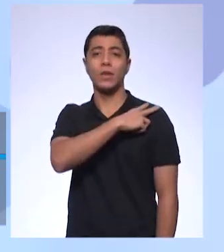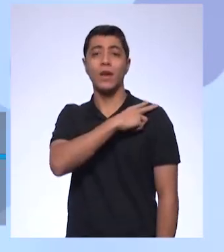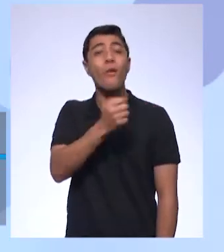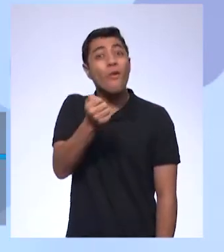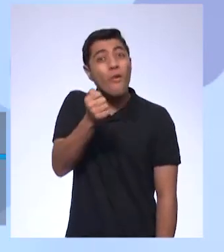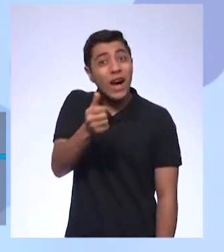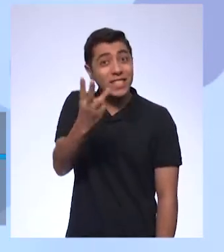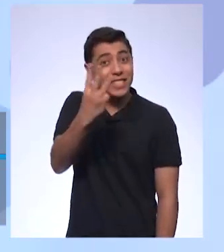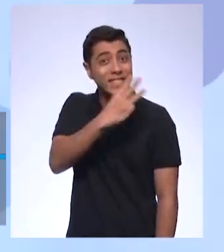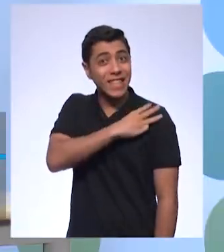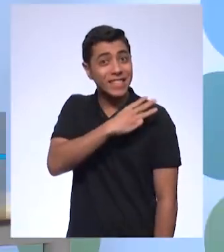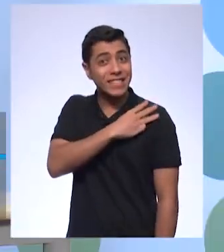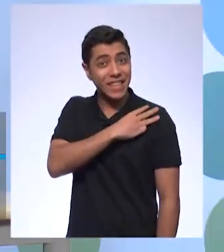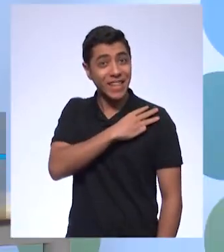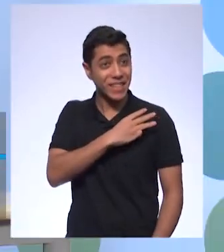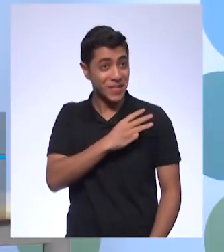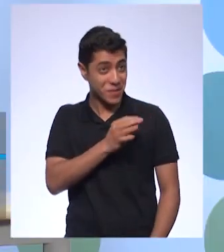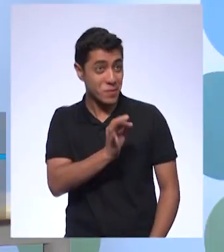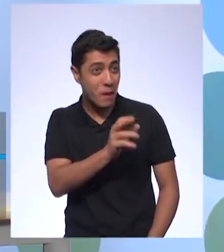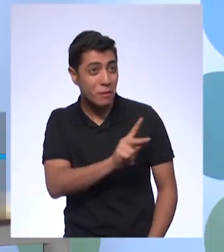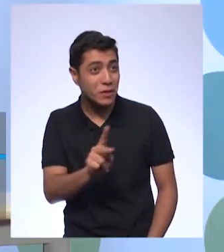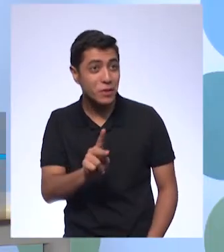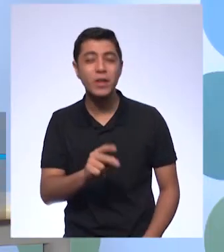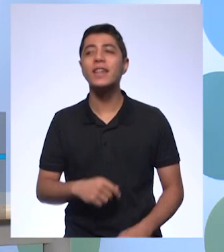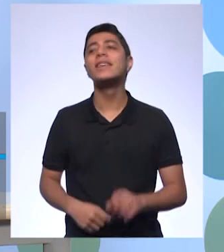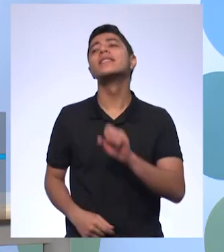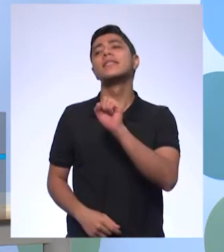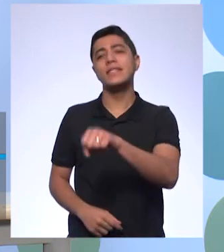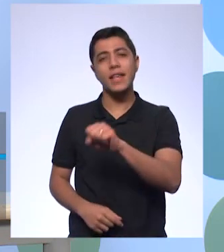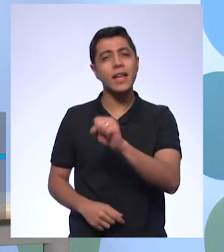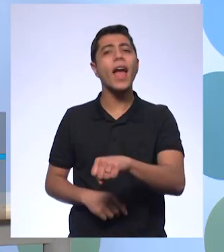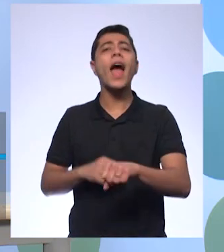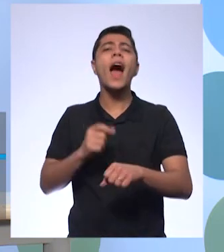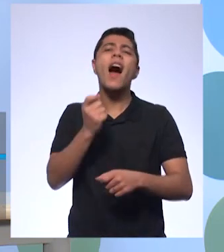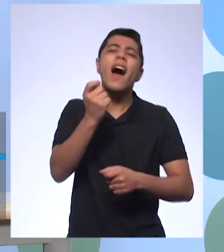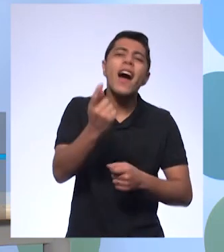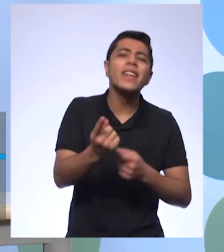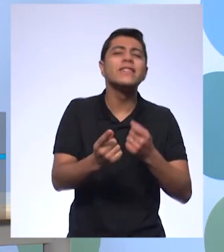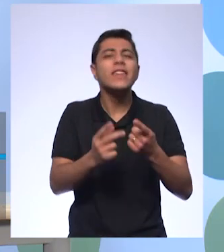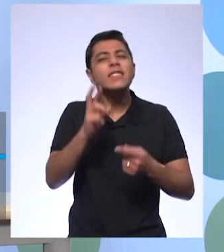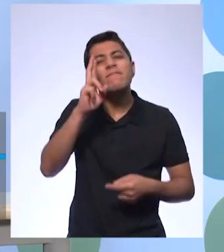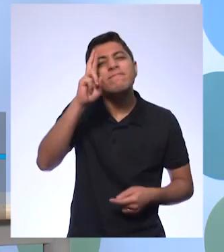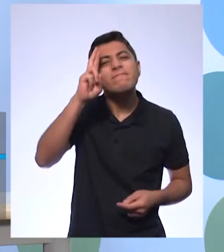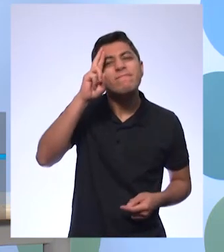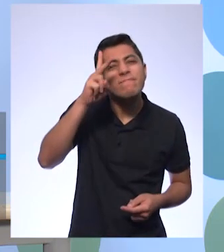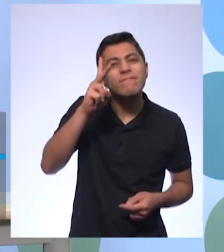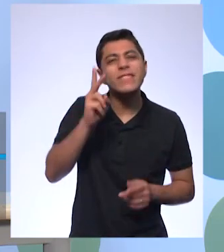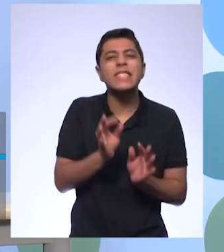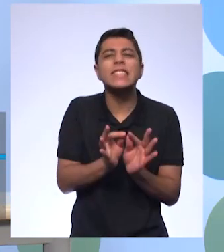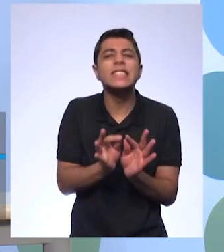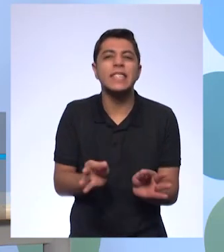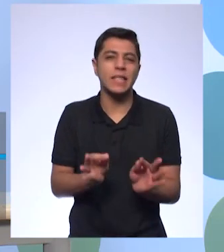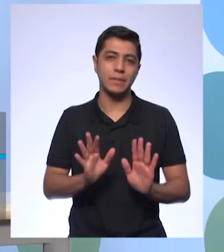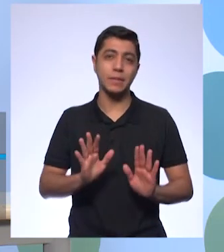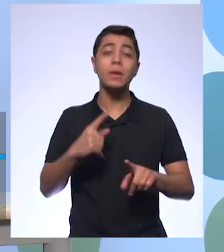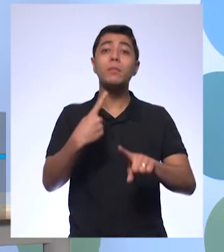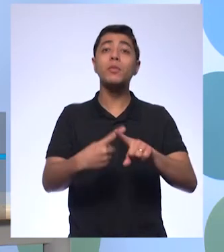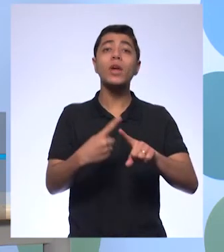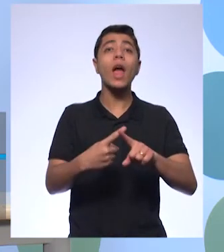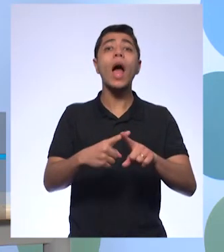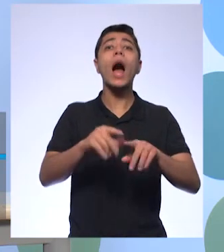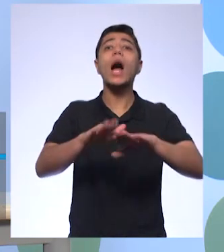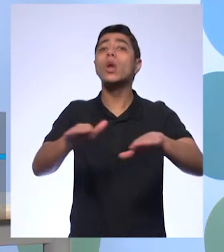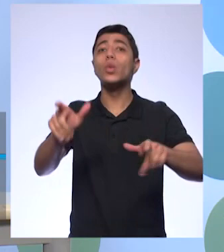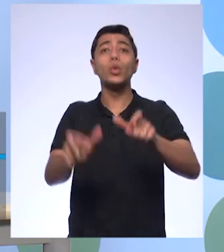terceirão, se Deus quiser, né, professor? Sim, às vezes acontece de dar essas falhas assim, porque são muitos alunos,